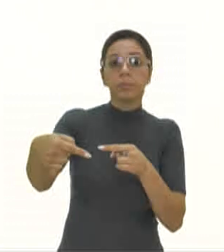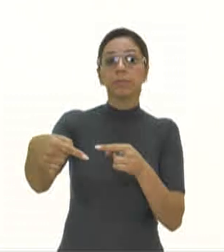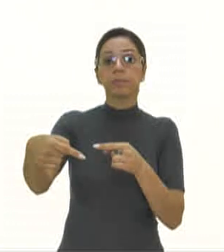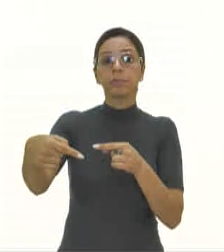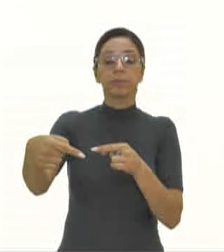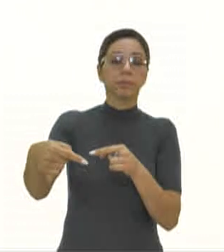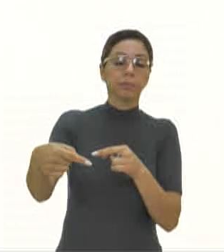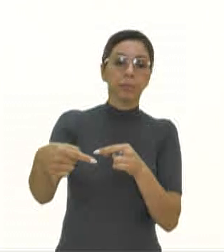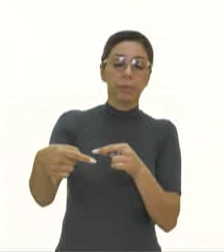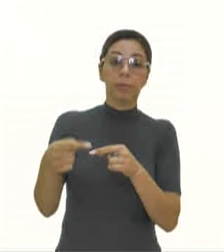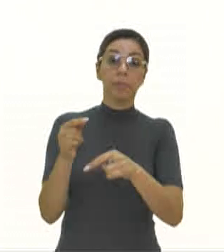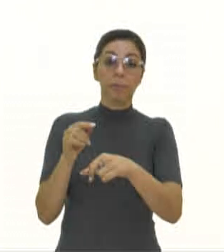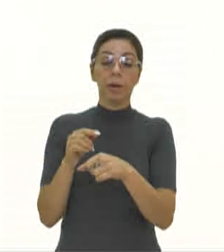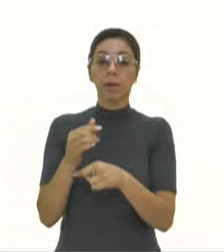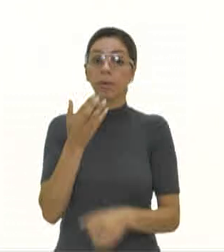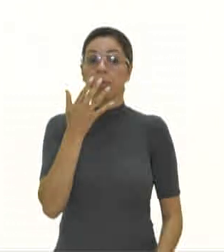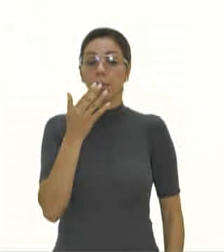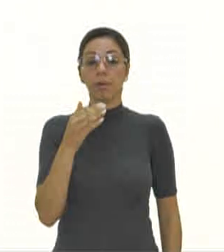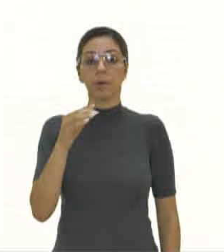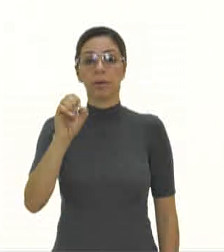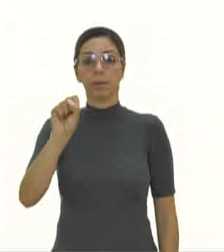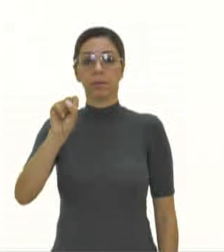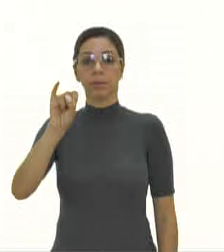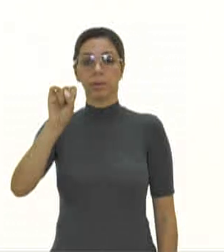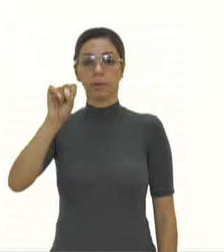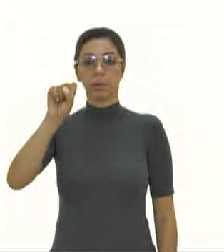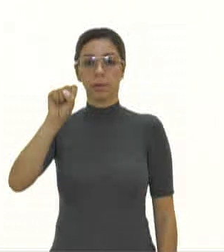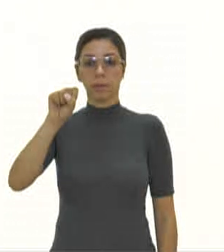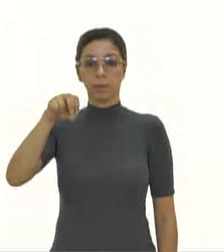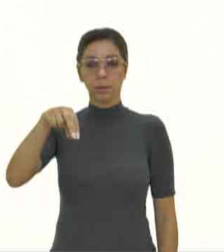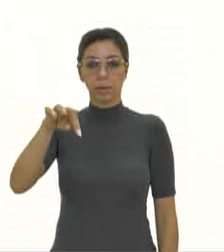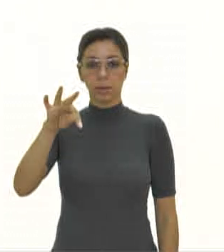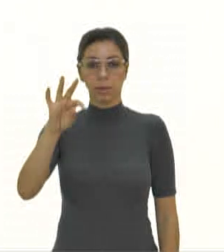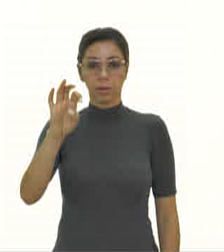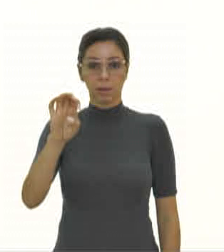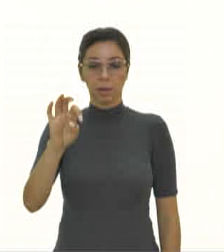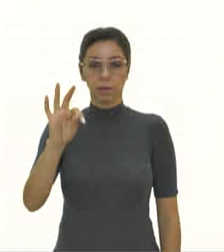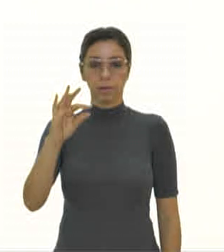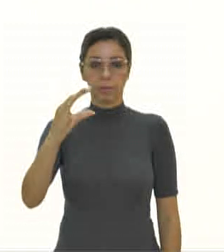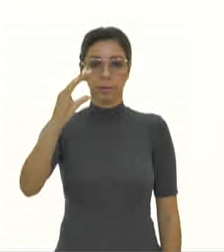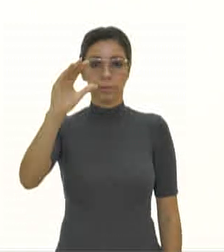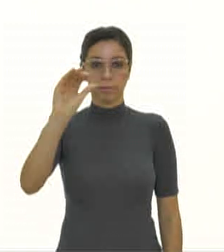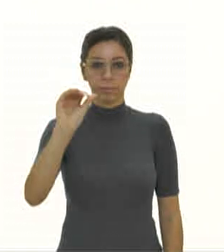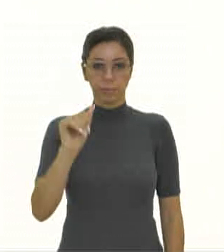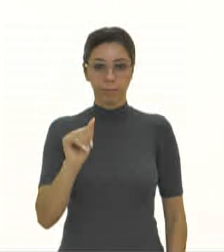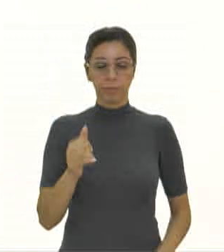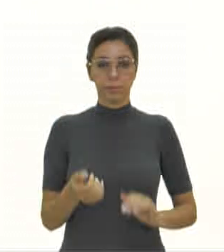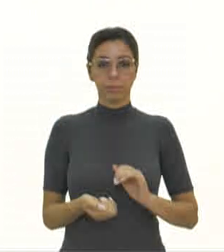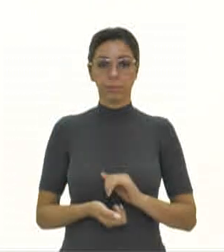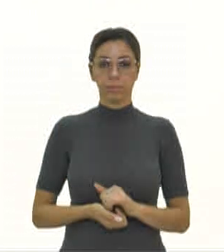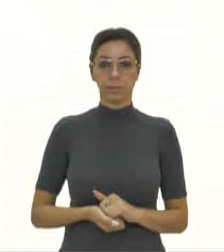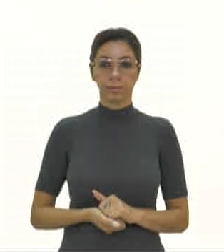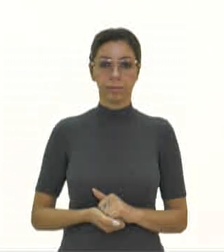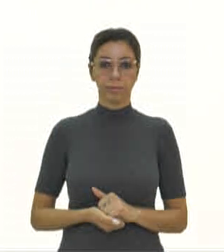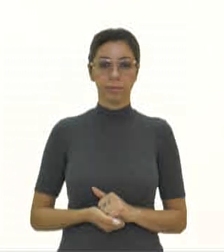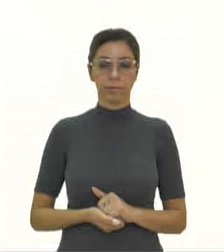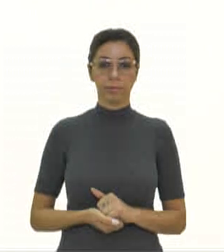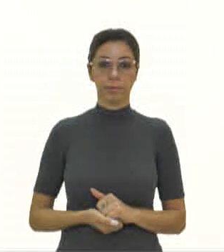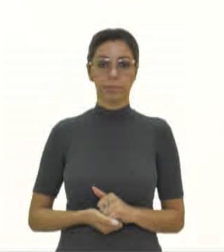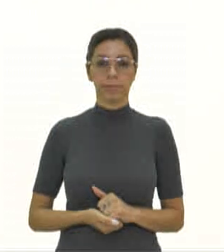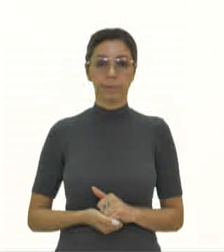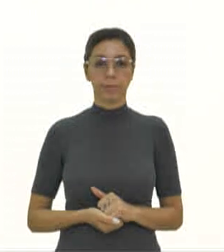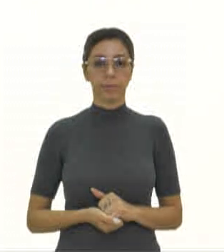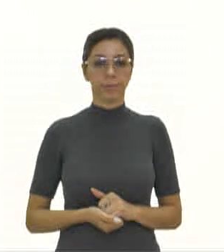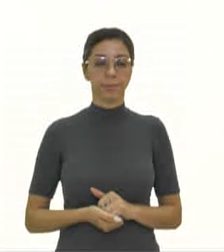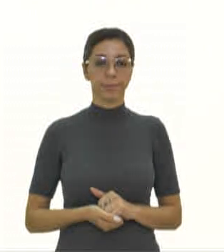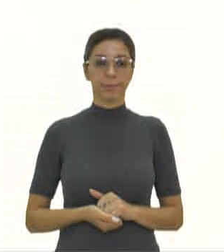uma tintura sintética. Perkin his synthetic dye in the first synthetic and opened a company